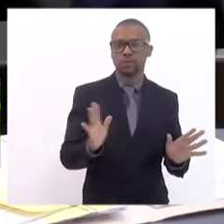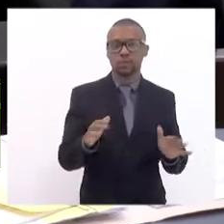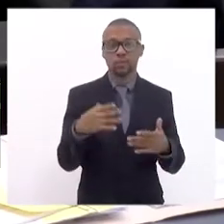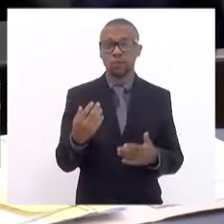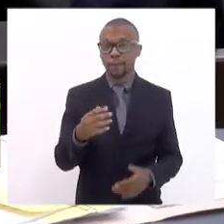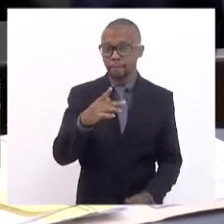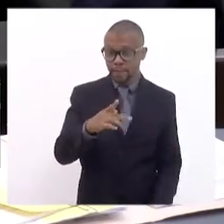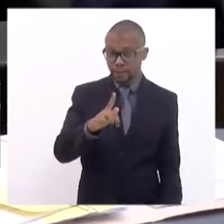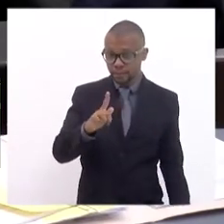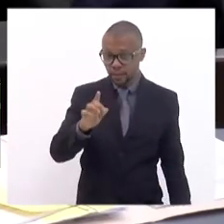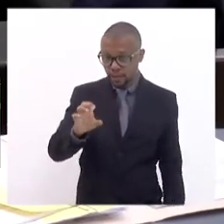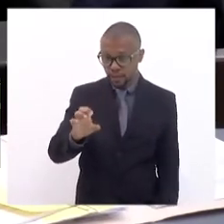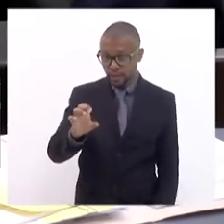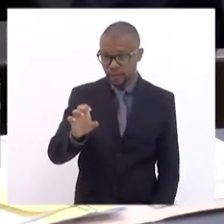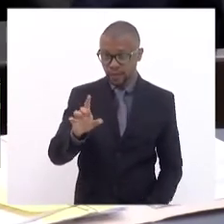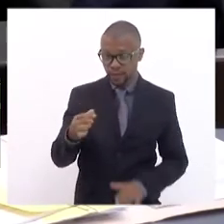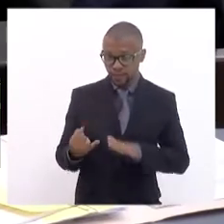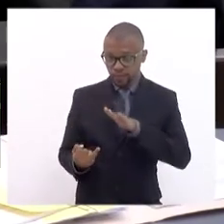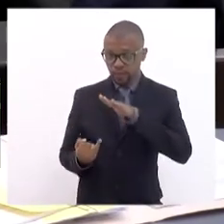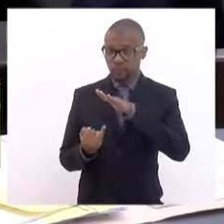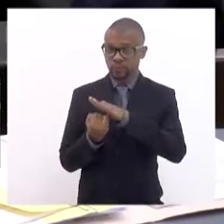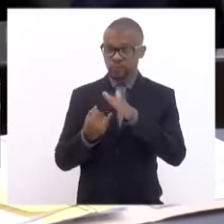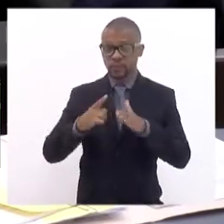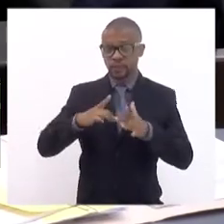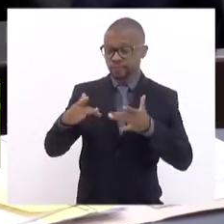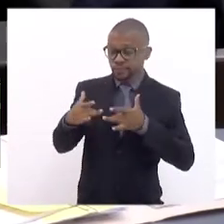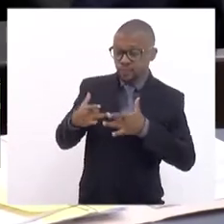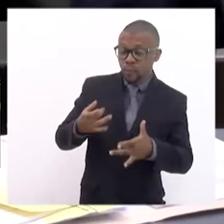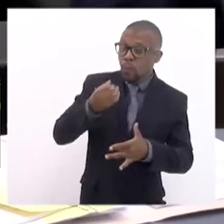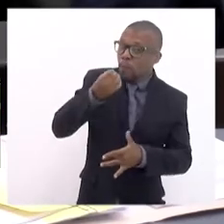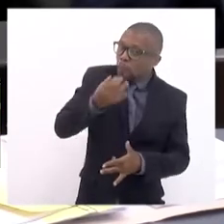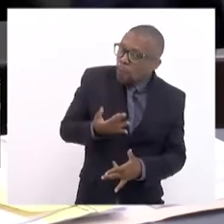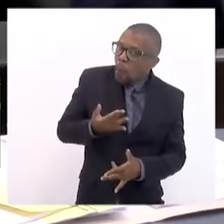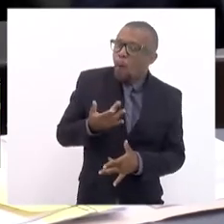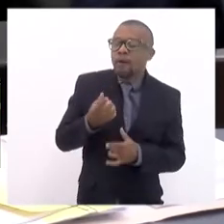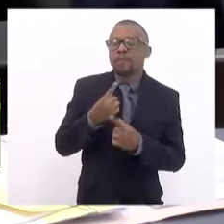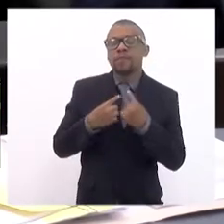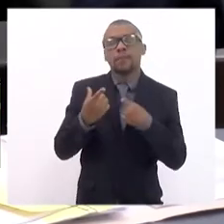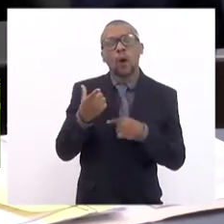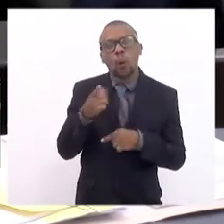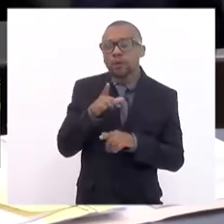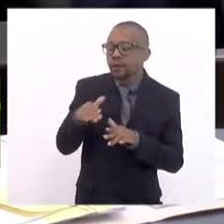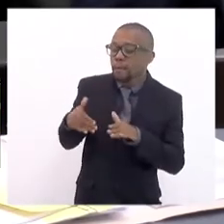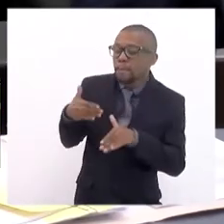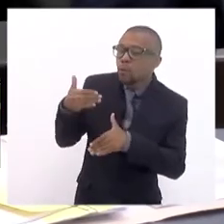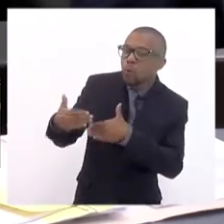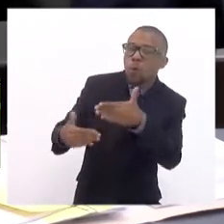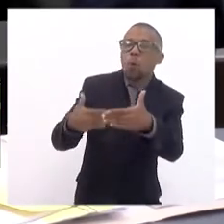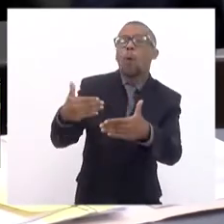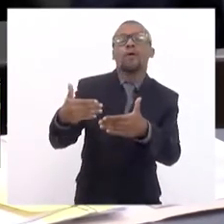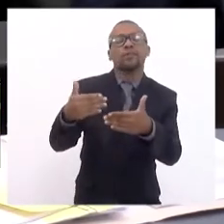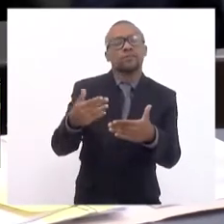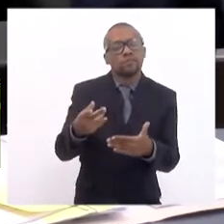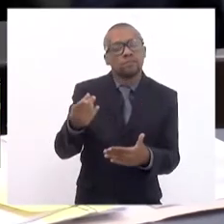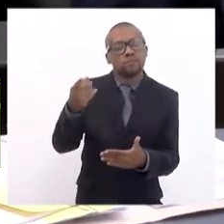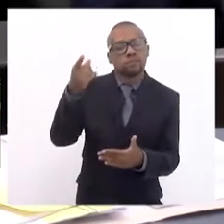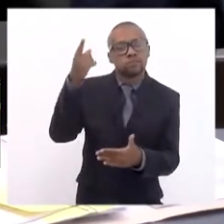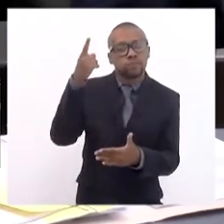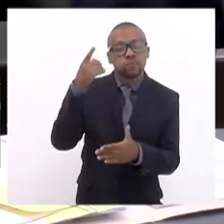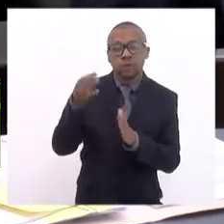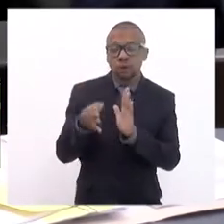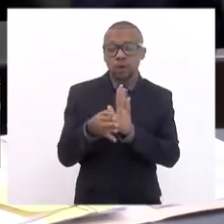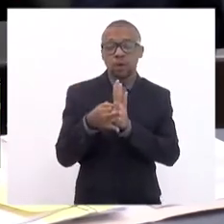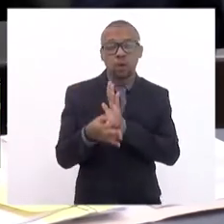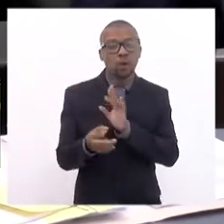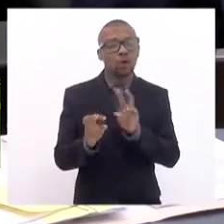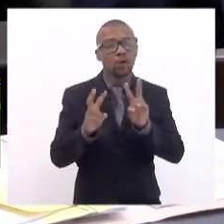minha instituição, teve boa vontade para evoluir no seu antigo entendimento em relação